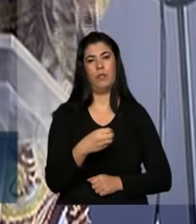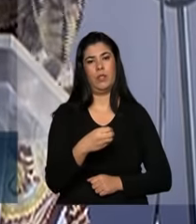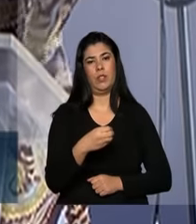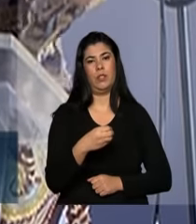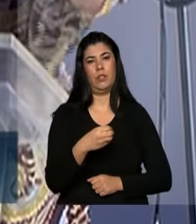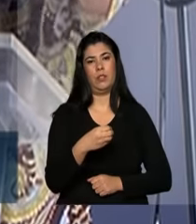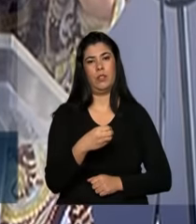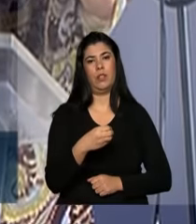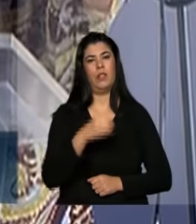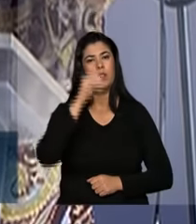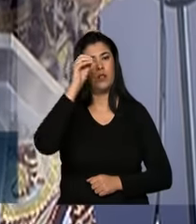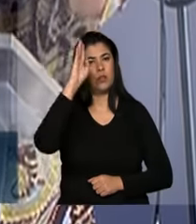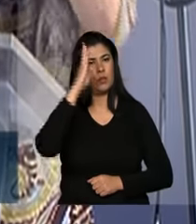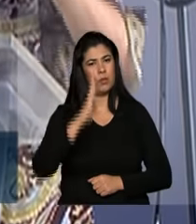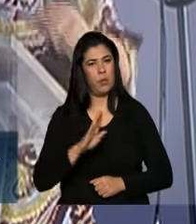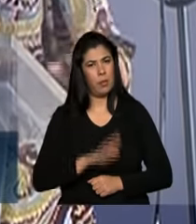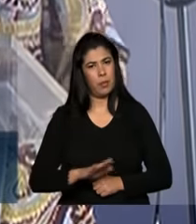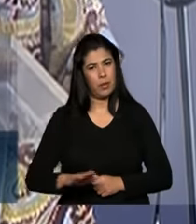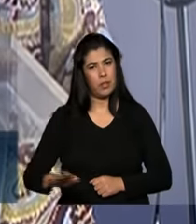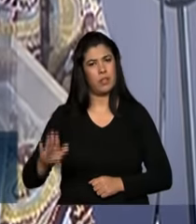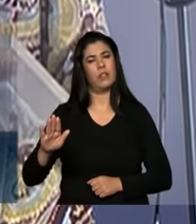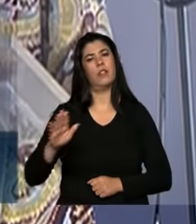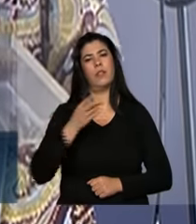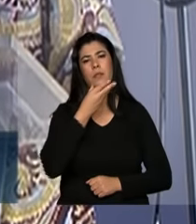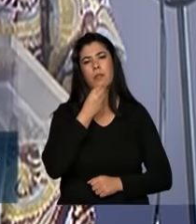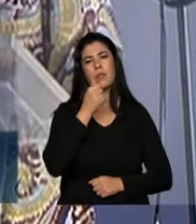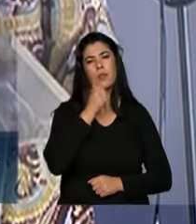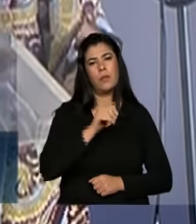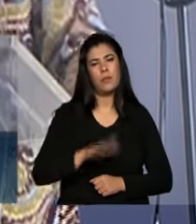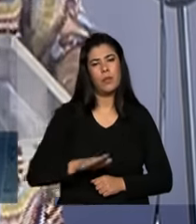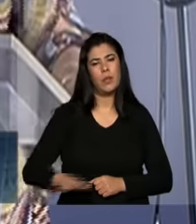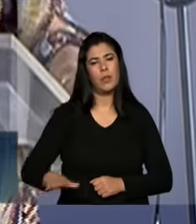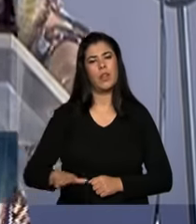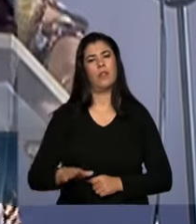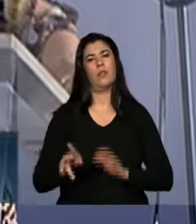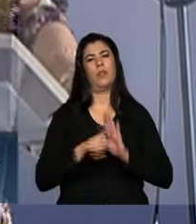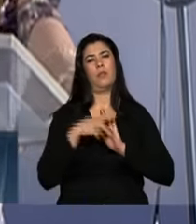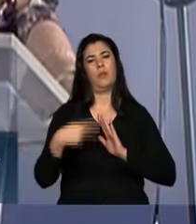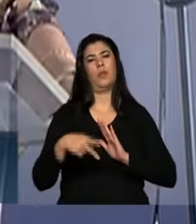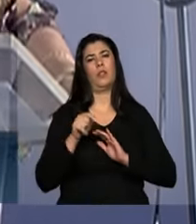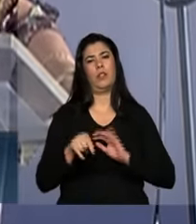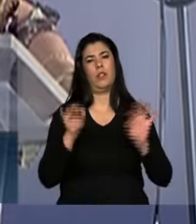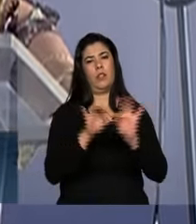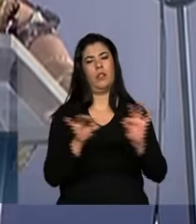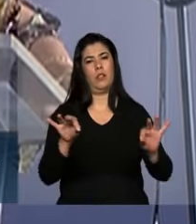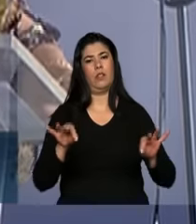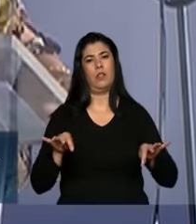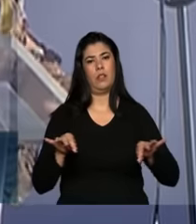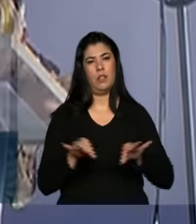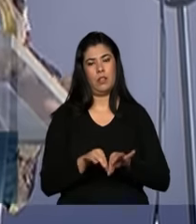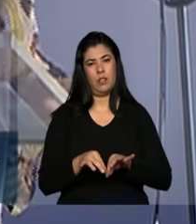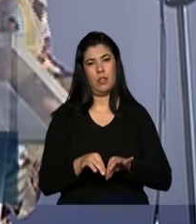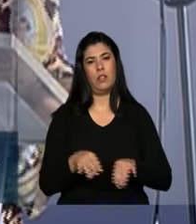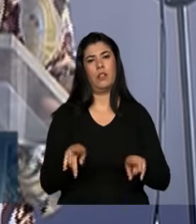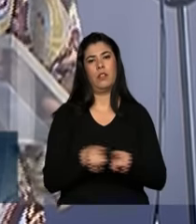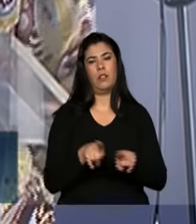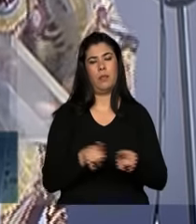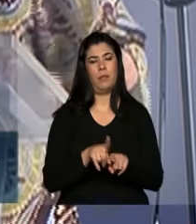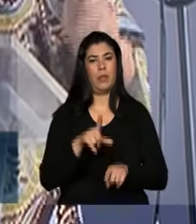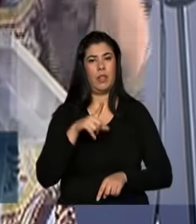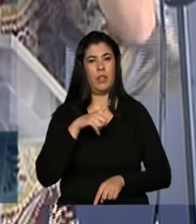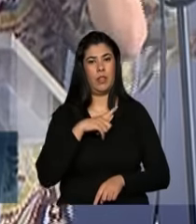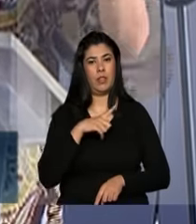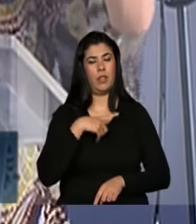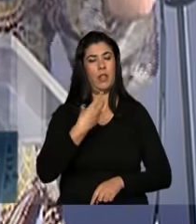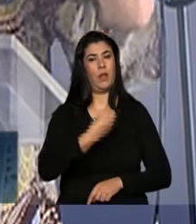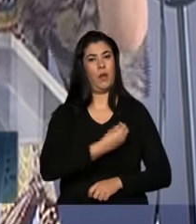os filhos, os brasileirinhos e as brasileirinhas aqui desse residencial tenham